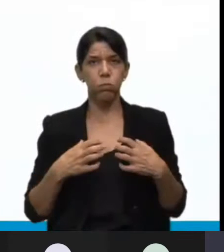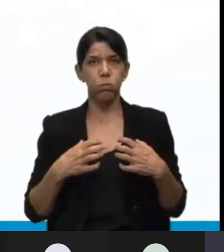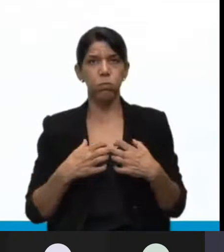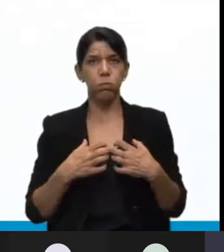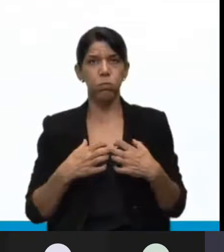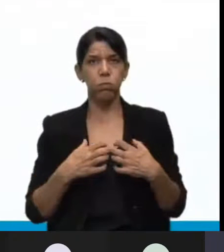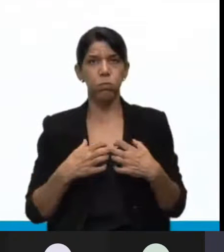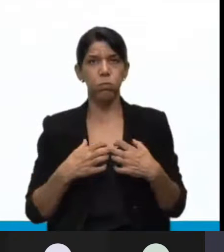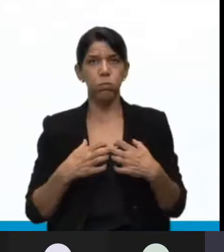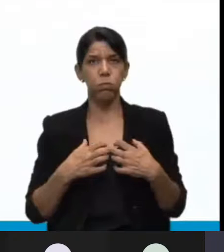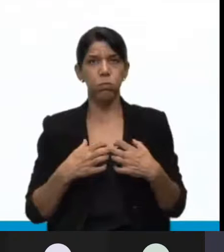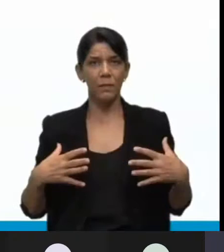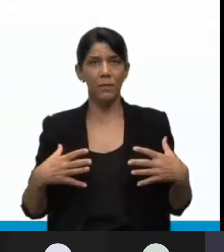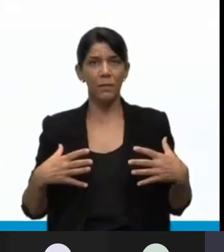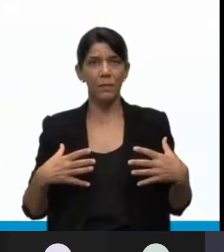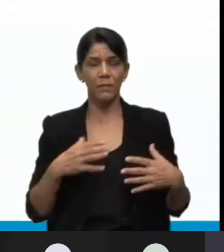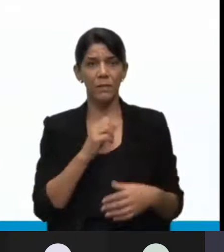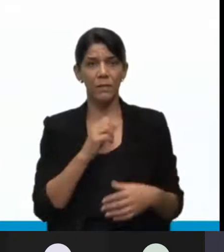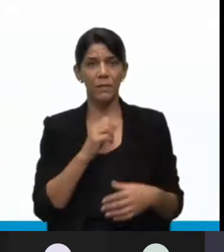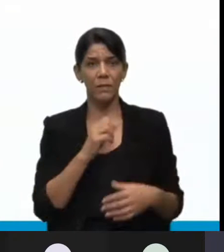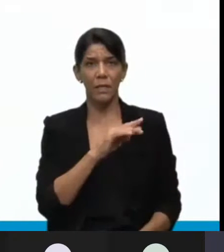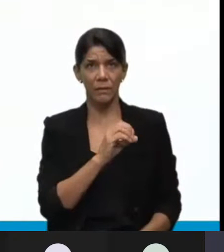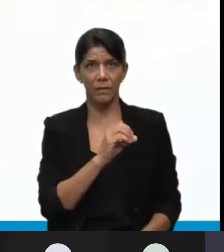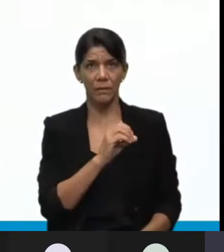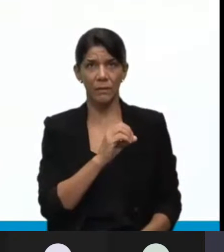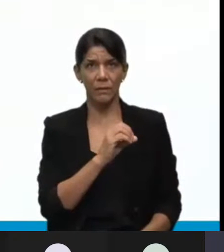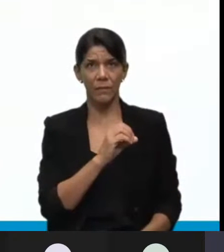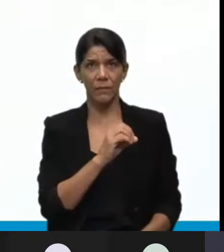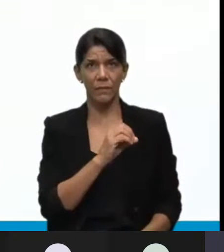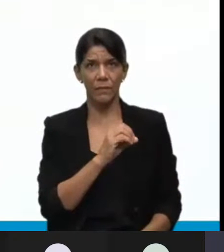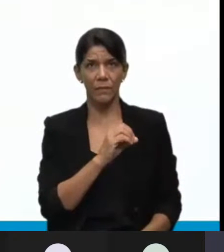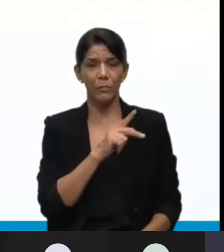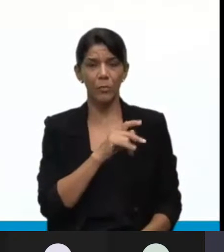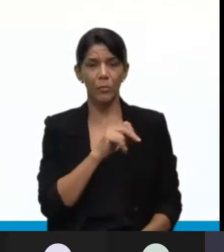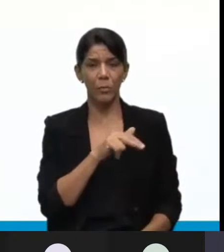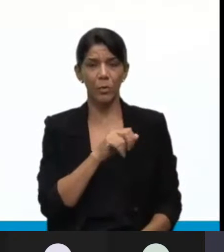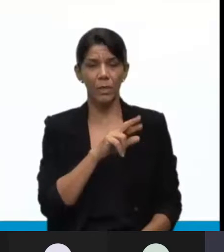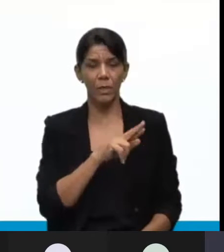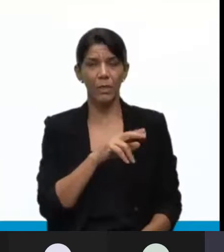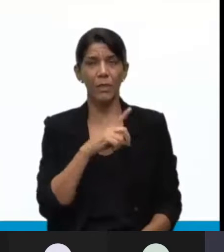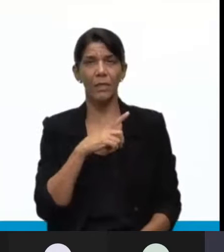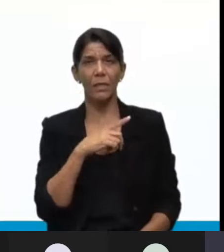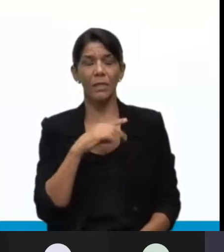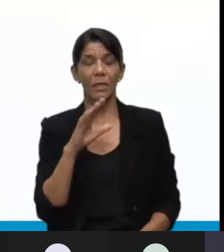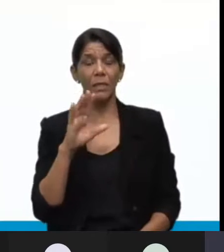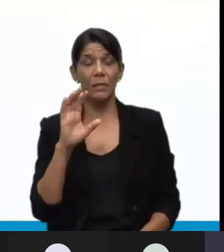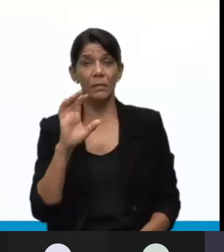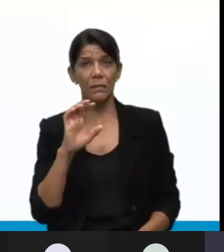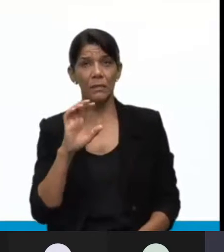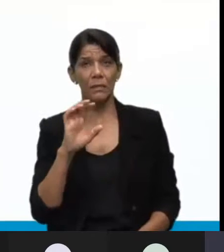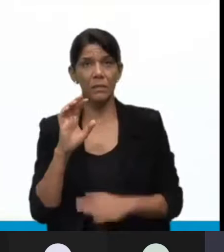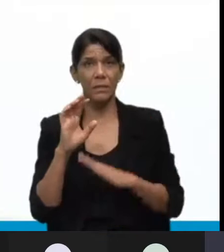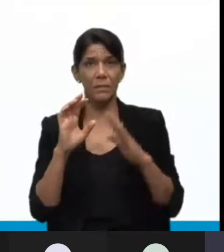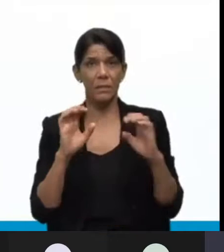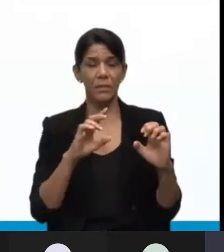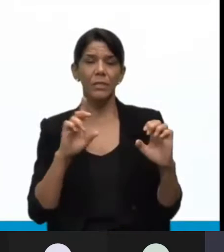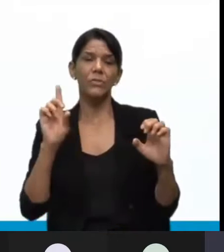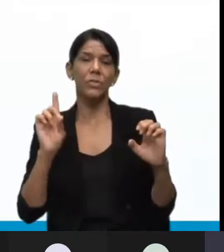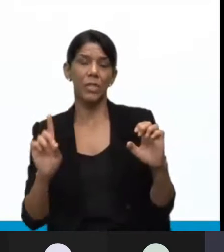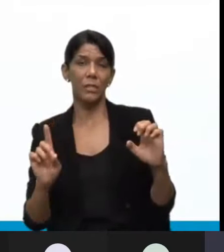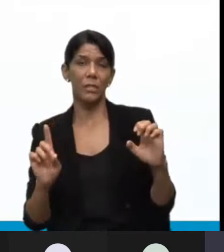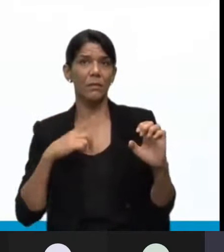divide aqui nas artérias nas artérias pulmonares, né, esquerda e para cá,